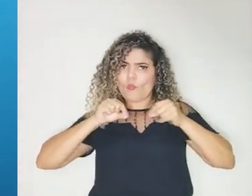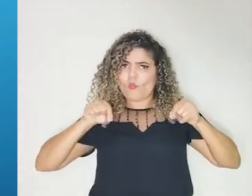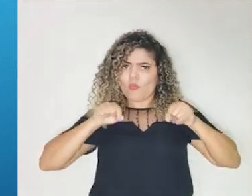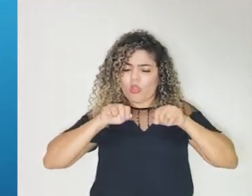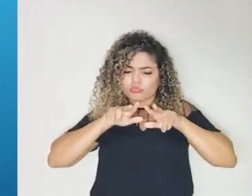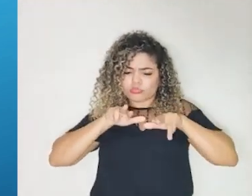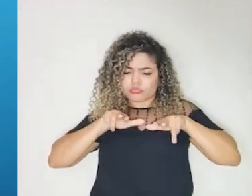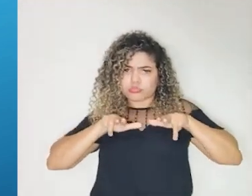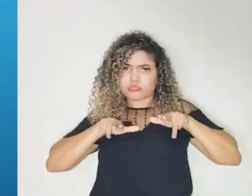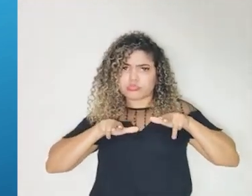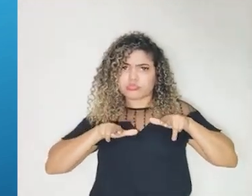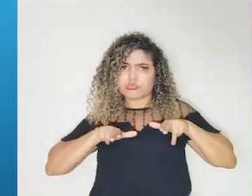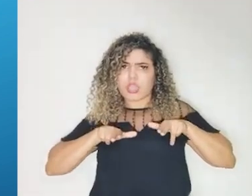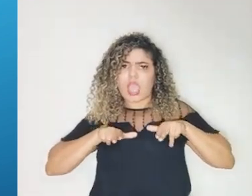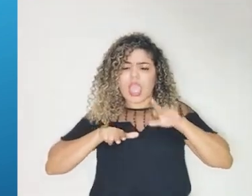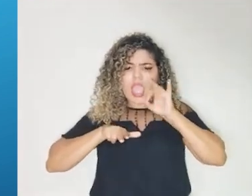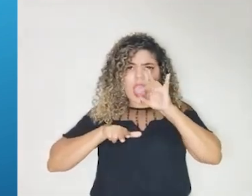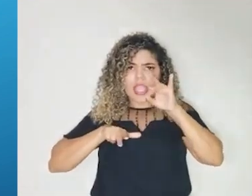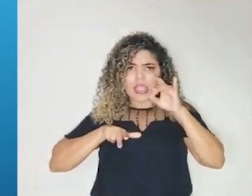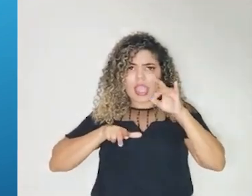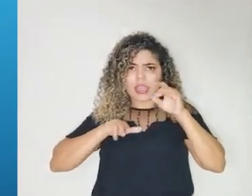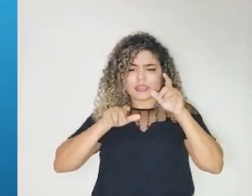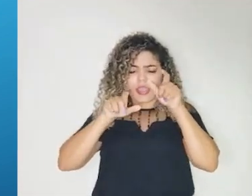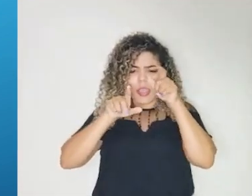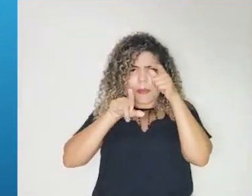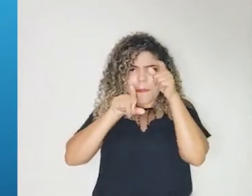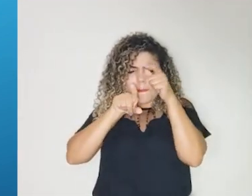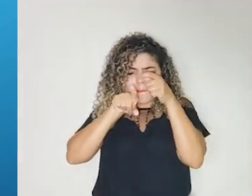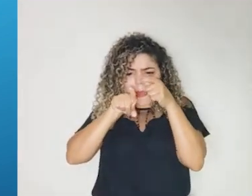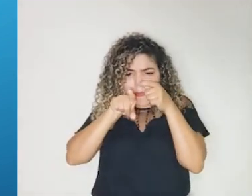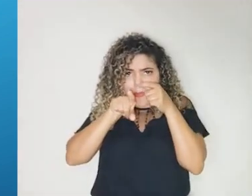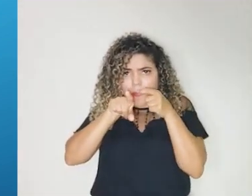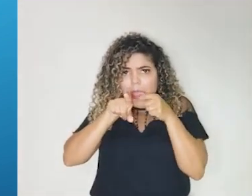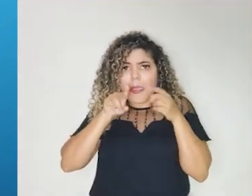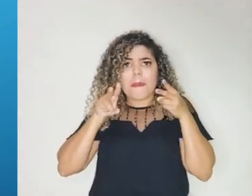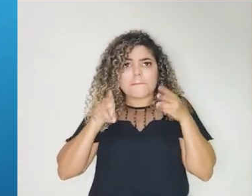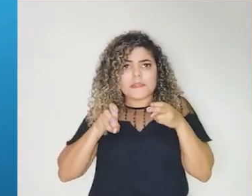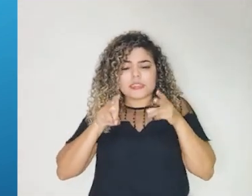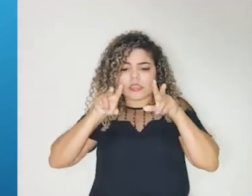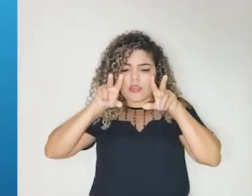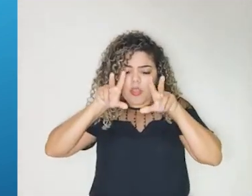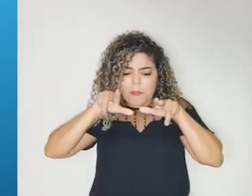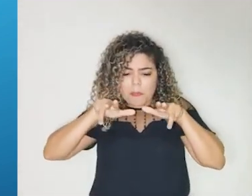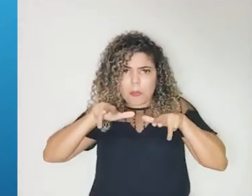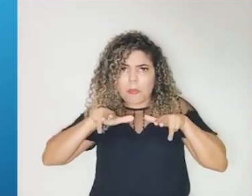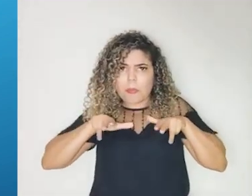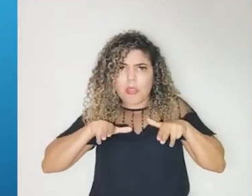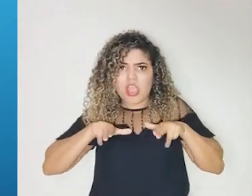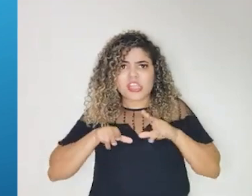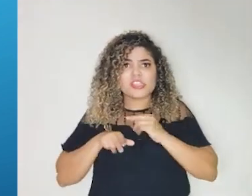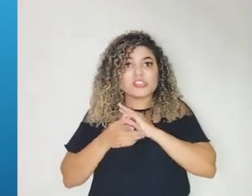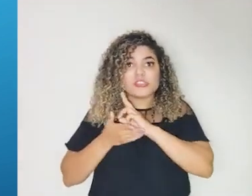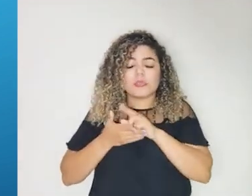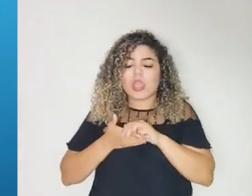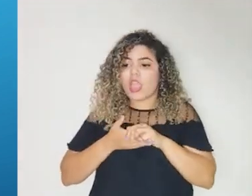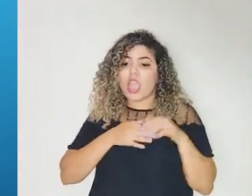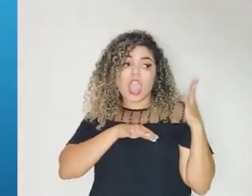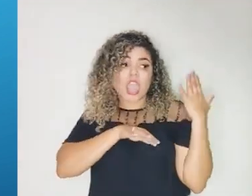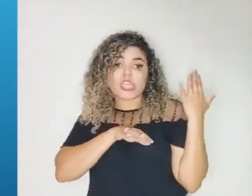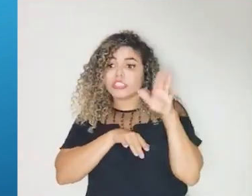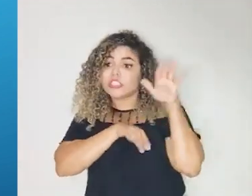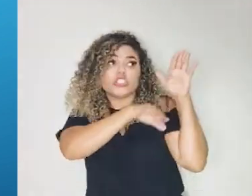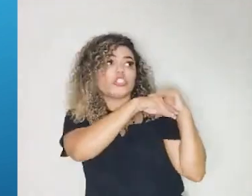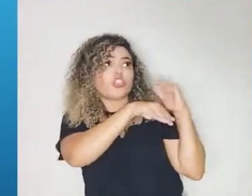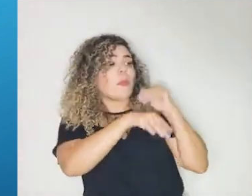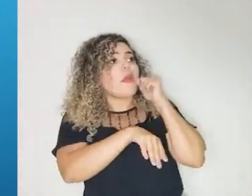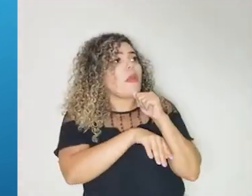vários segmentos, sendo que em cada segmento era possível observar 2 pares de pernas. Ele então resolveu chamar sua